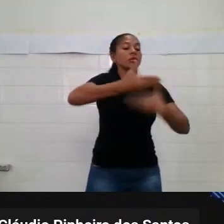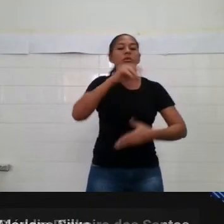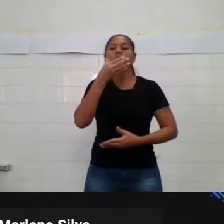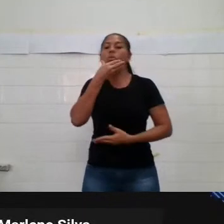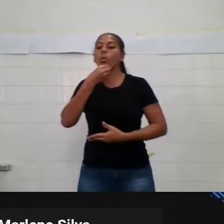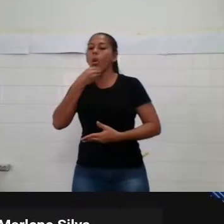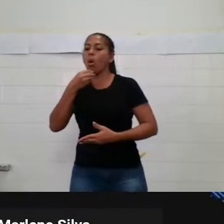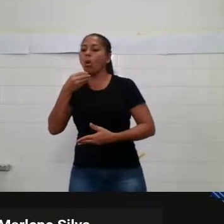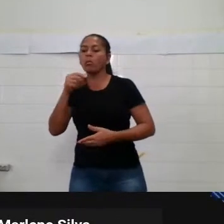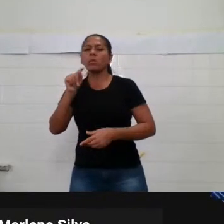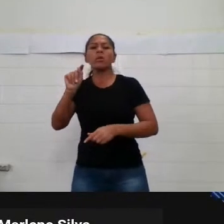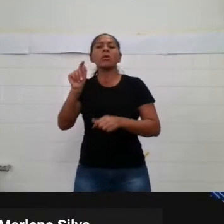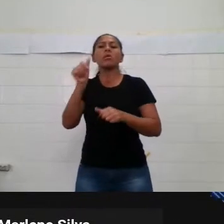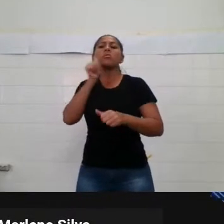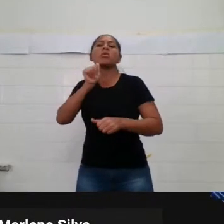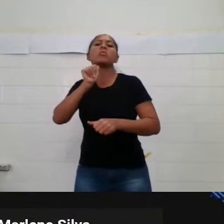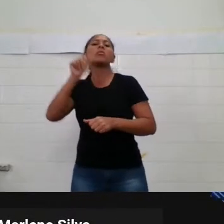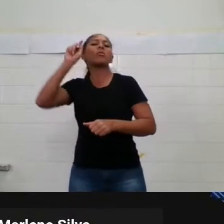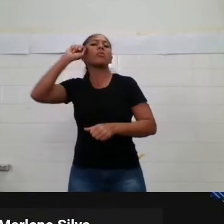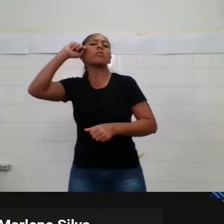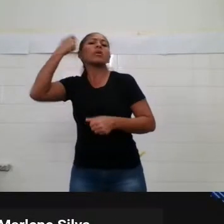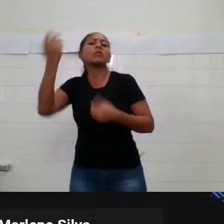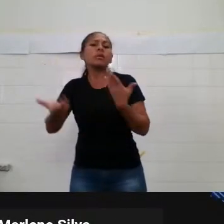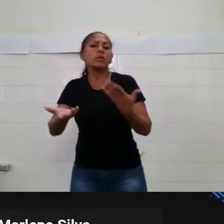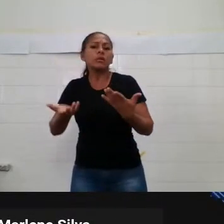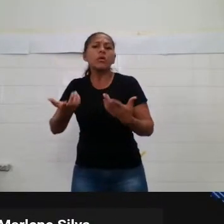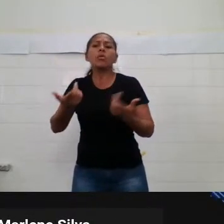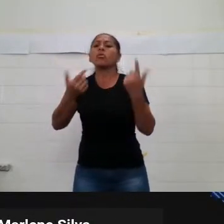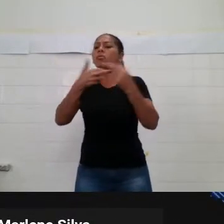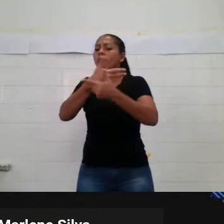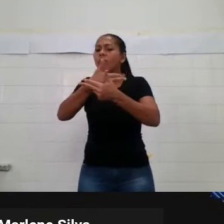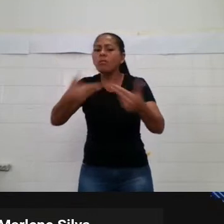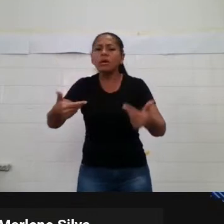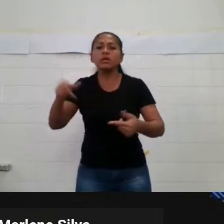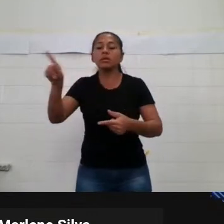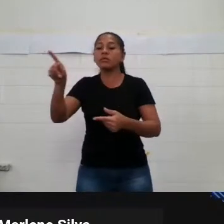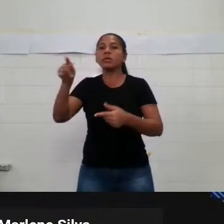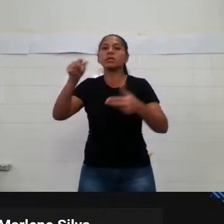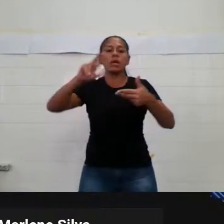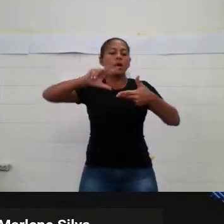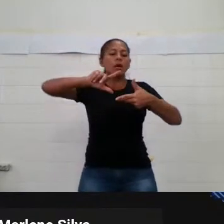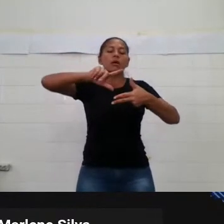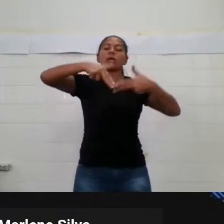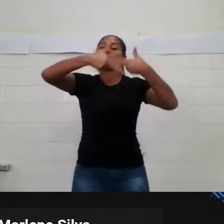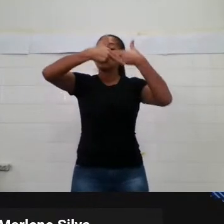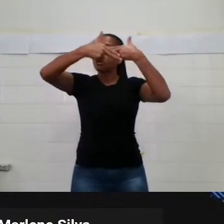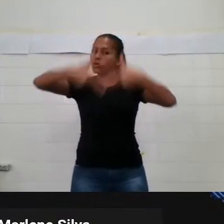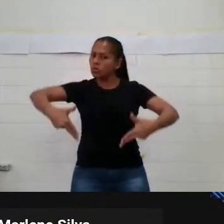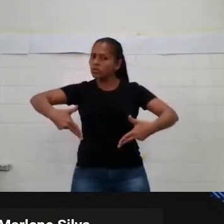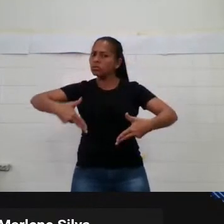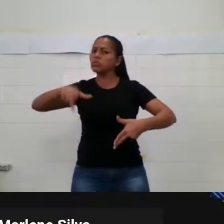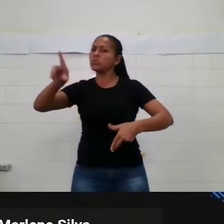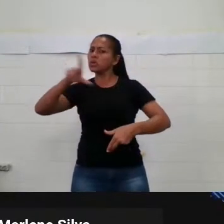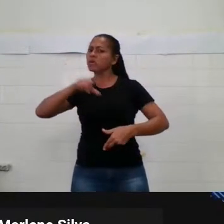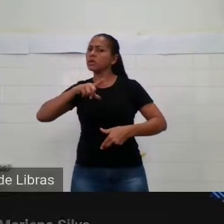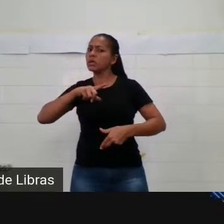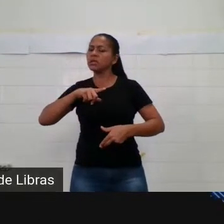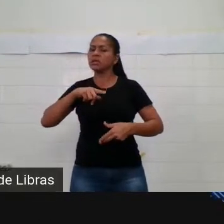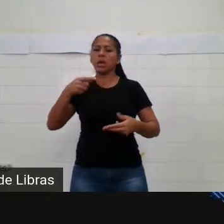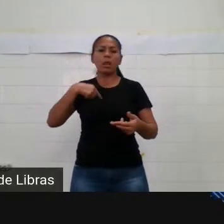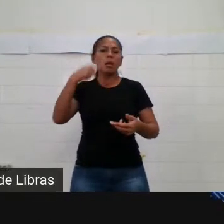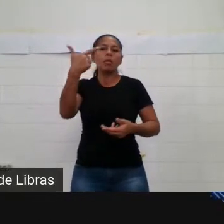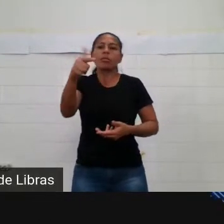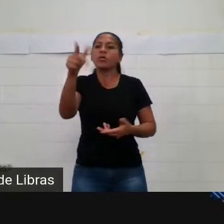negra. Como muitas vezes a questão do gênero, ela é absolutamente pontual, significativa